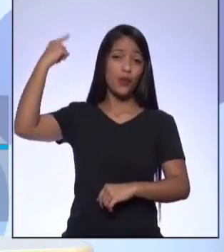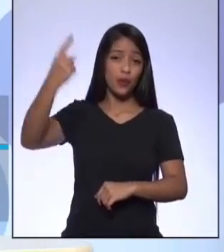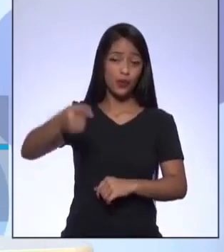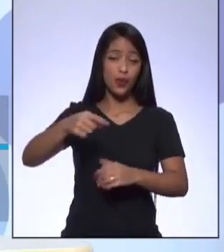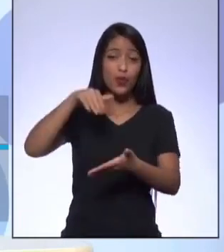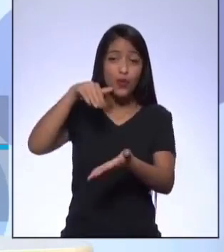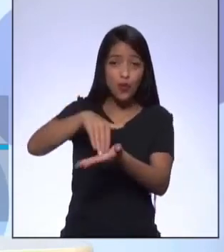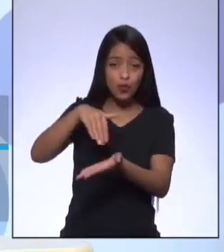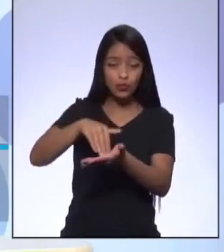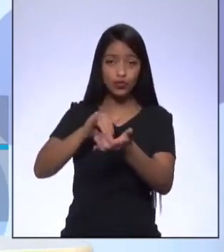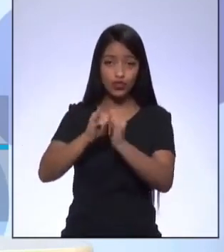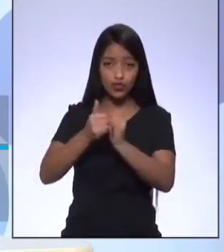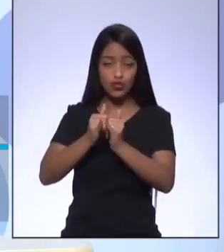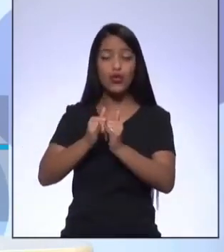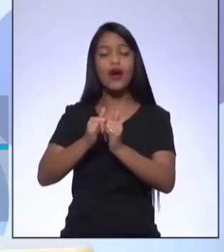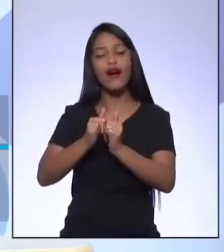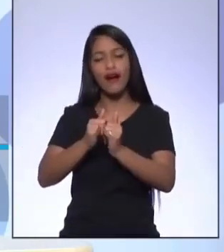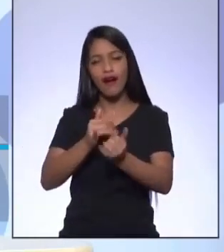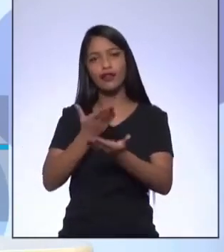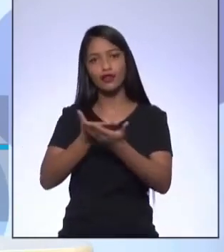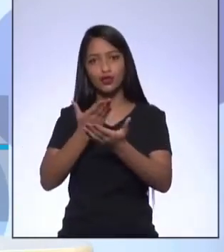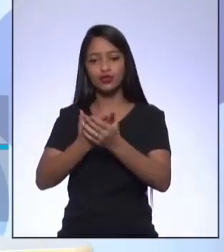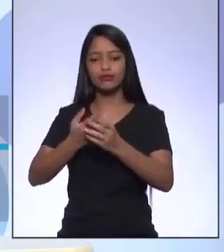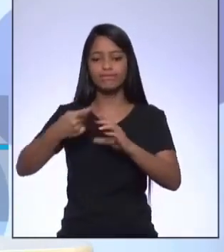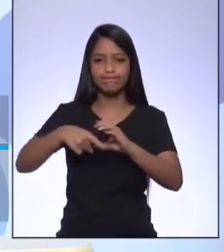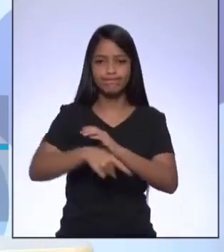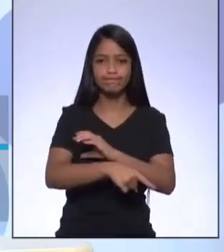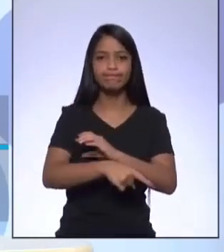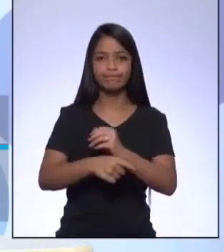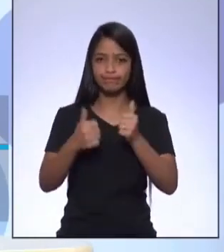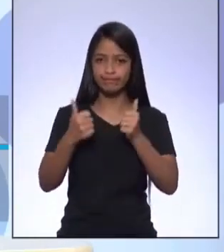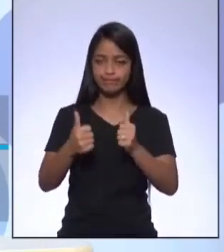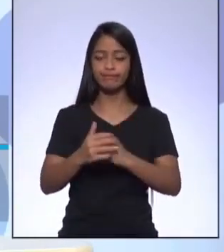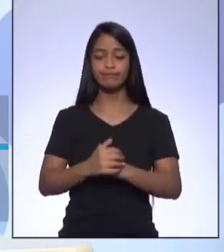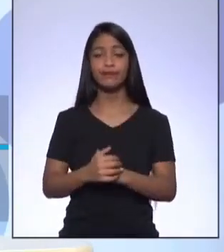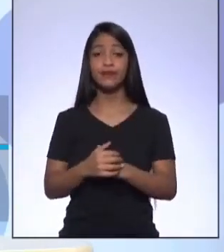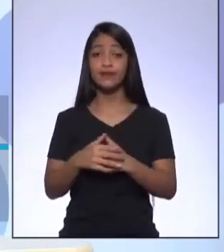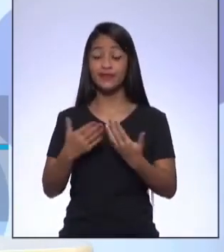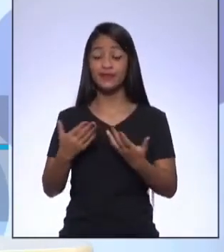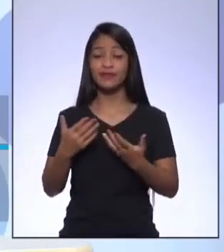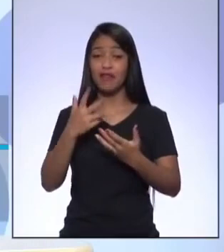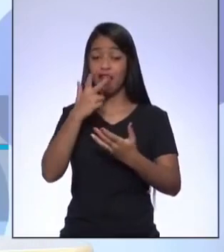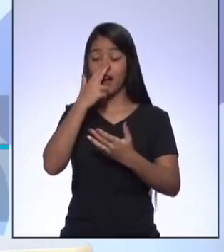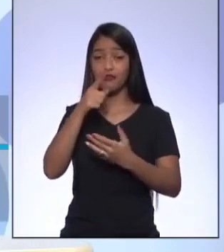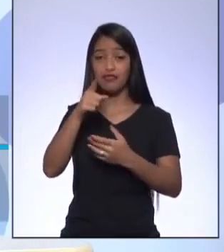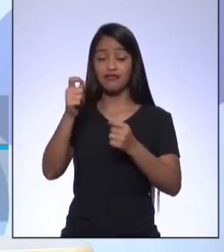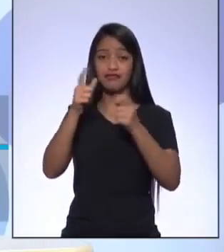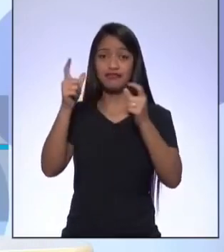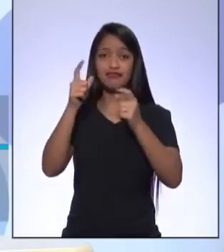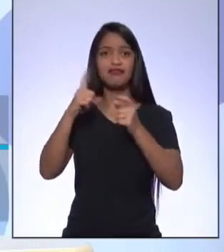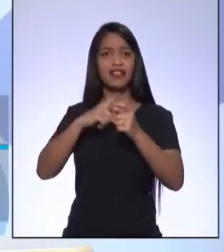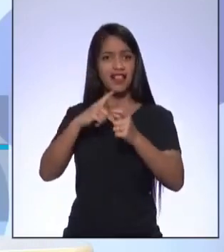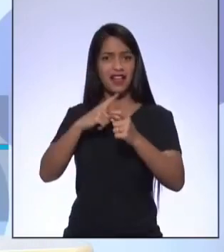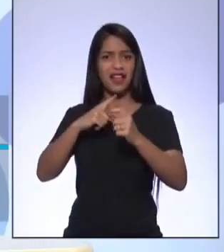de estudos intensivos, tá? Nas respostas aqui, acho que eles estavam espertos até no que eu falei, tá?